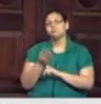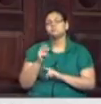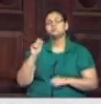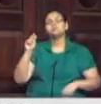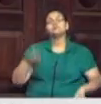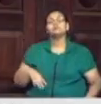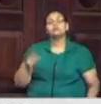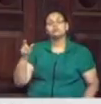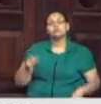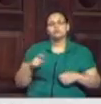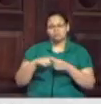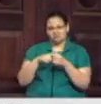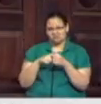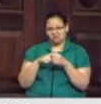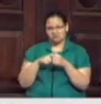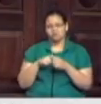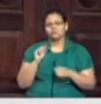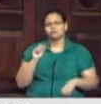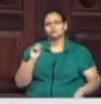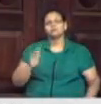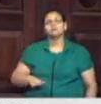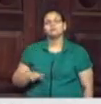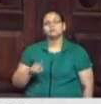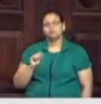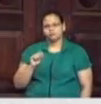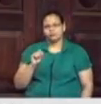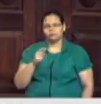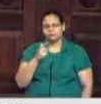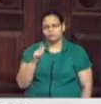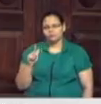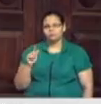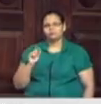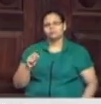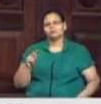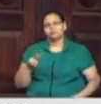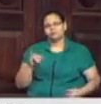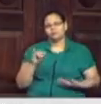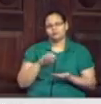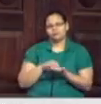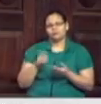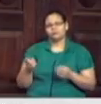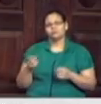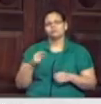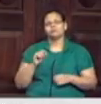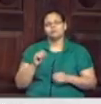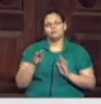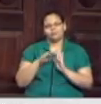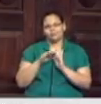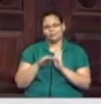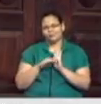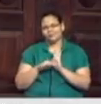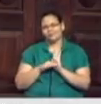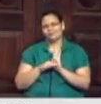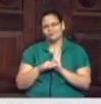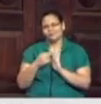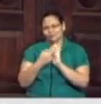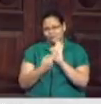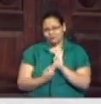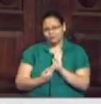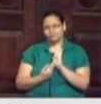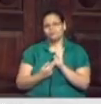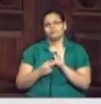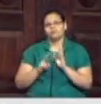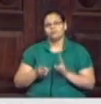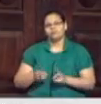ficará vinculado? Quem vai garantir, que órgão público estadual vai garantir padrões mínimos de funcionamento para este